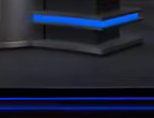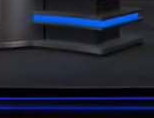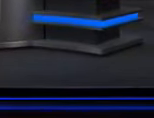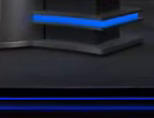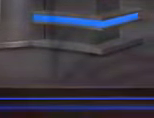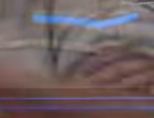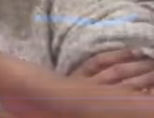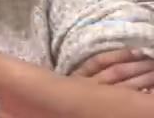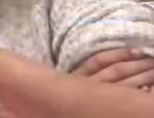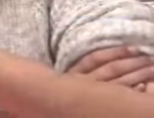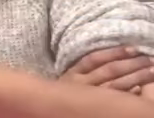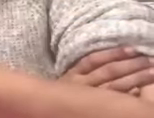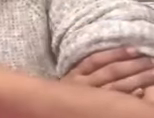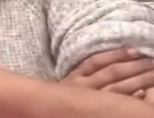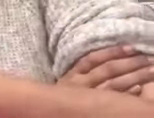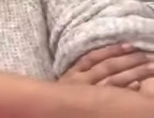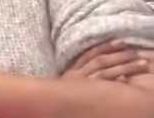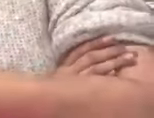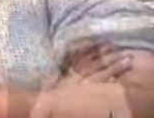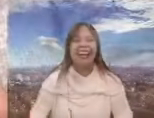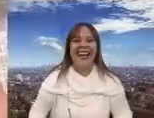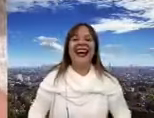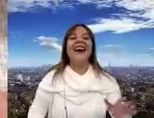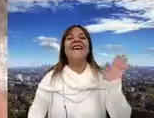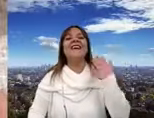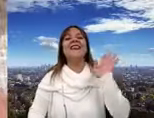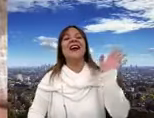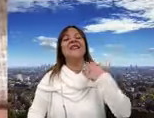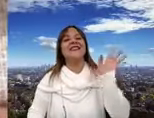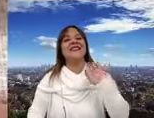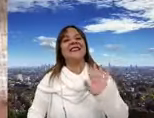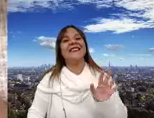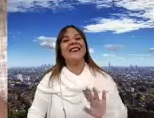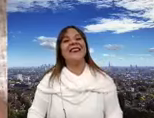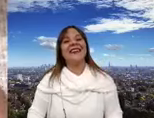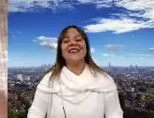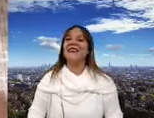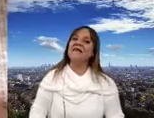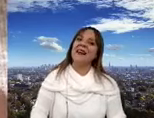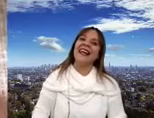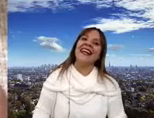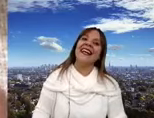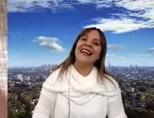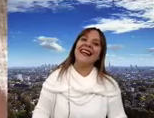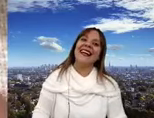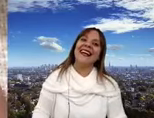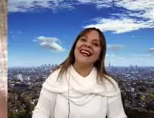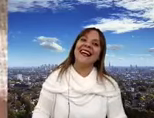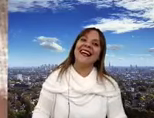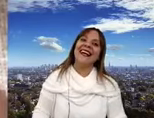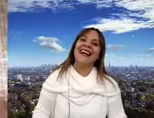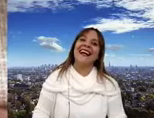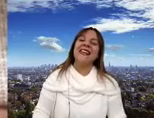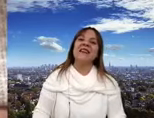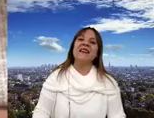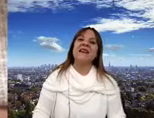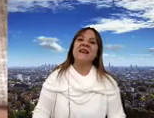casal 20, ó! Olá, Oi, boa Jefferson! tarde. Tudo bem? Tudo bem, graças a